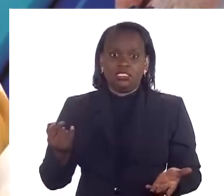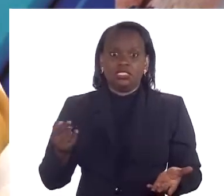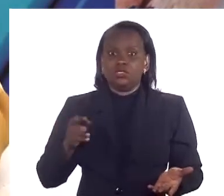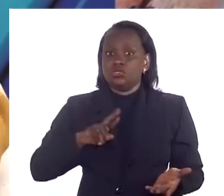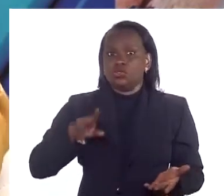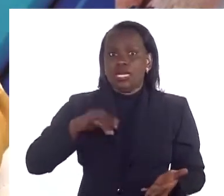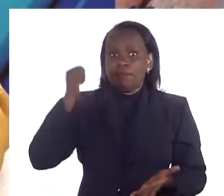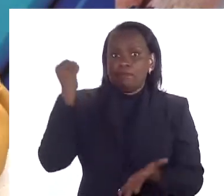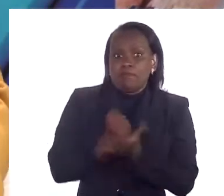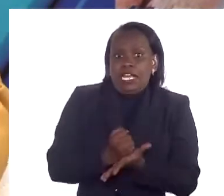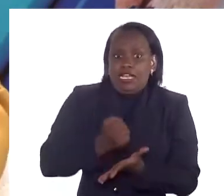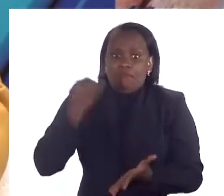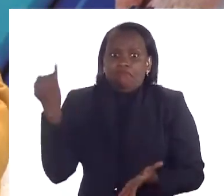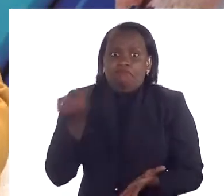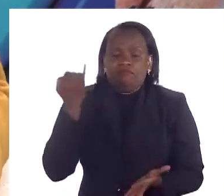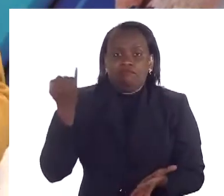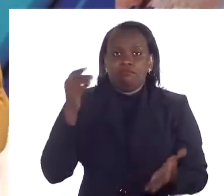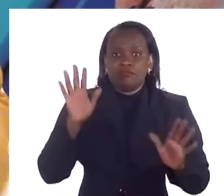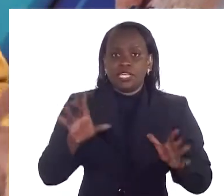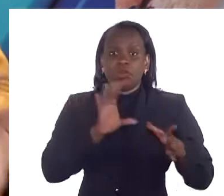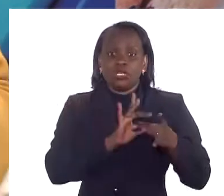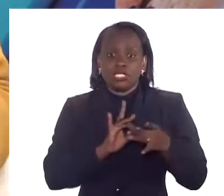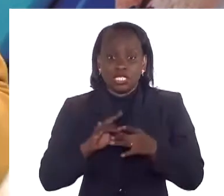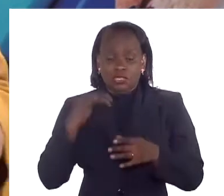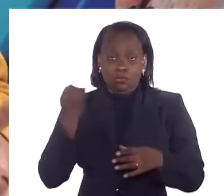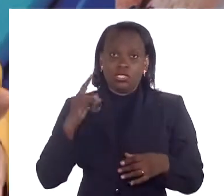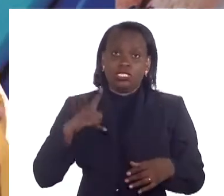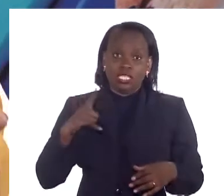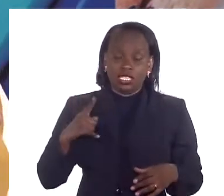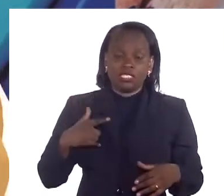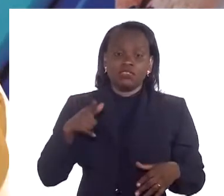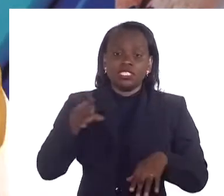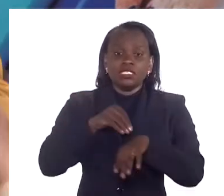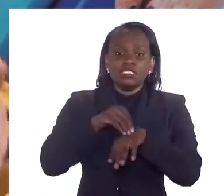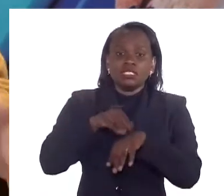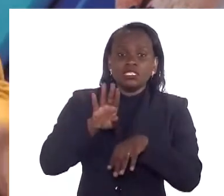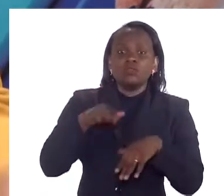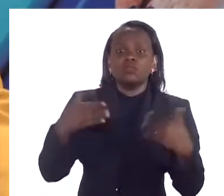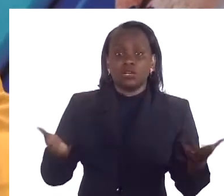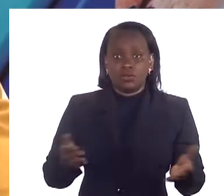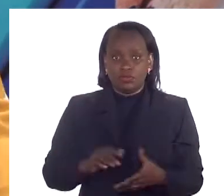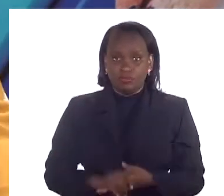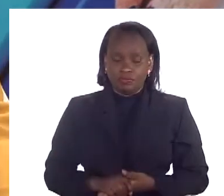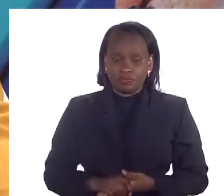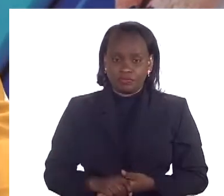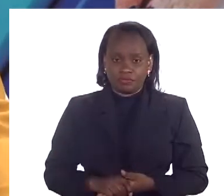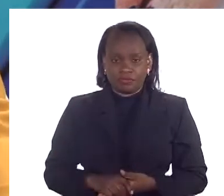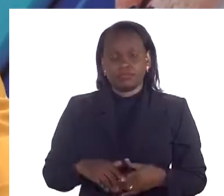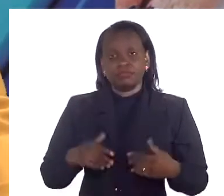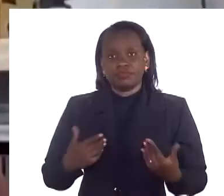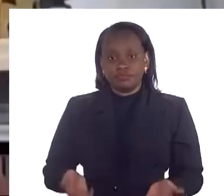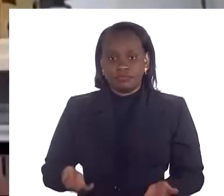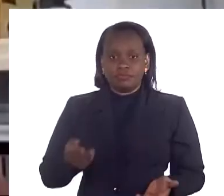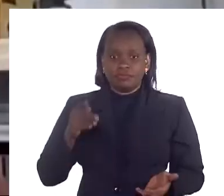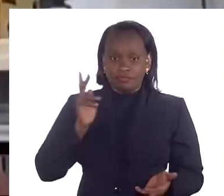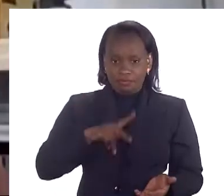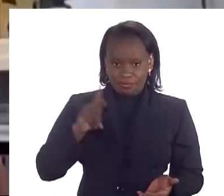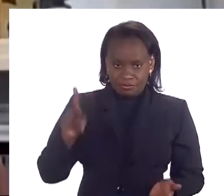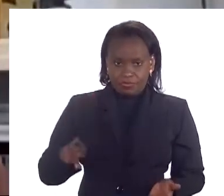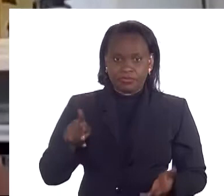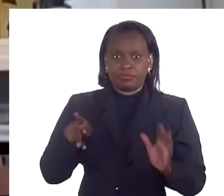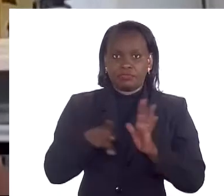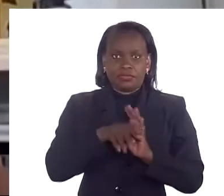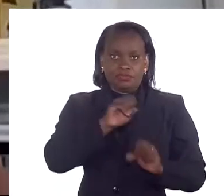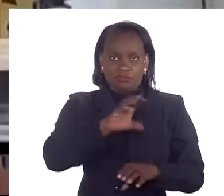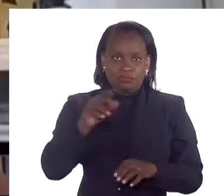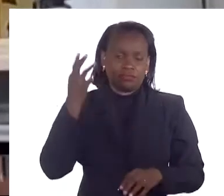são marcantes e fundamentais, mas os contextos têm a sua importância. Que dicas vocês dariam? Eu acho que, no caso, enquanto